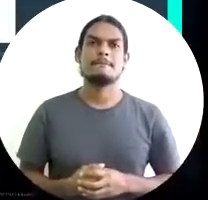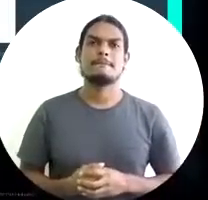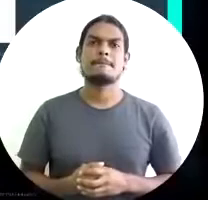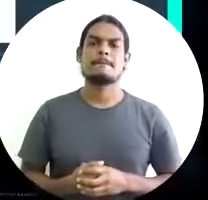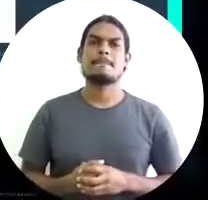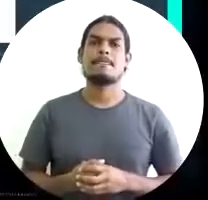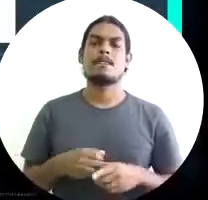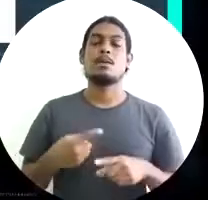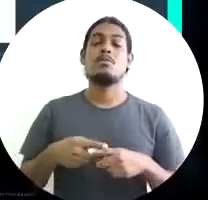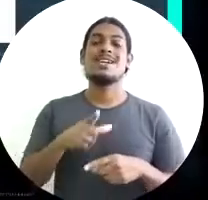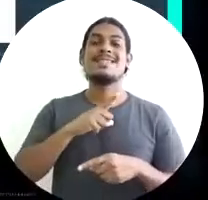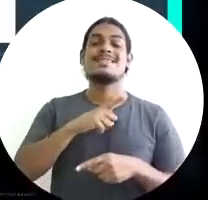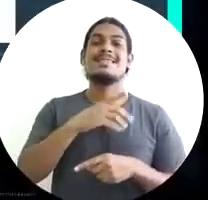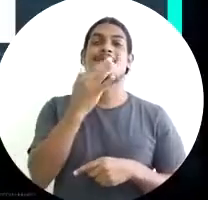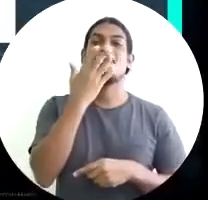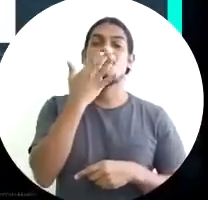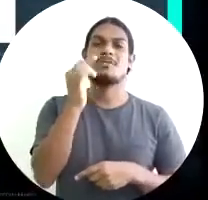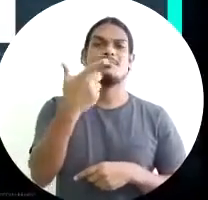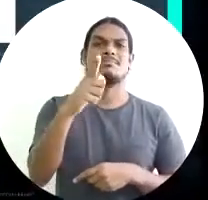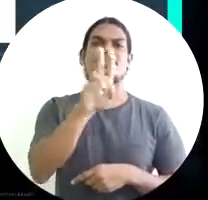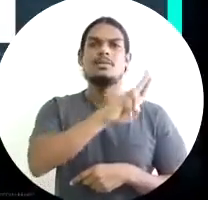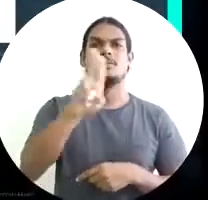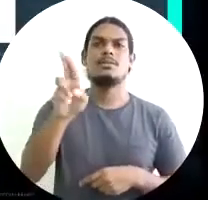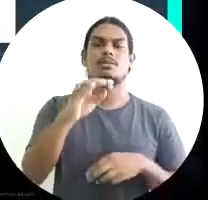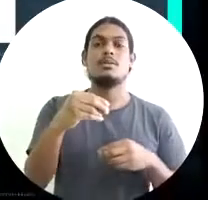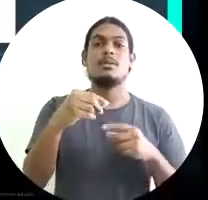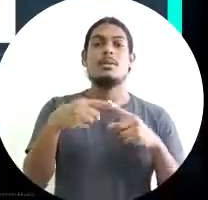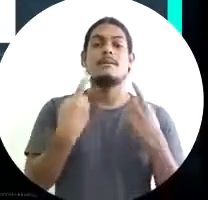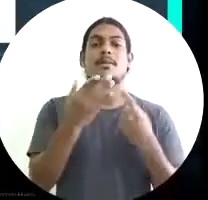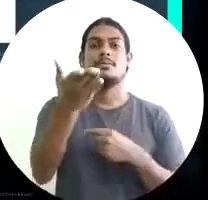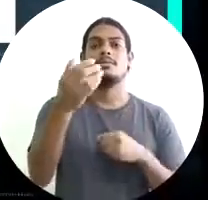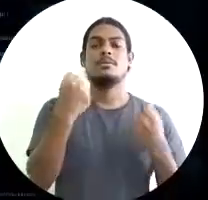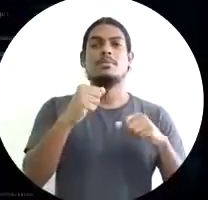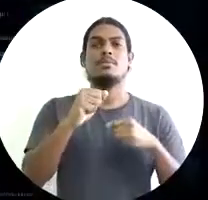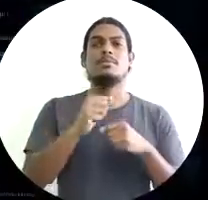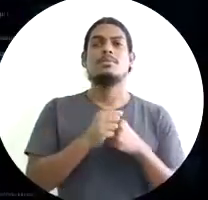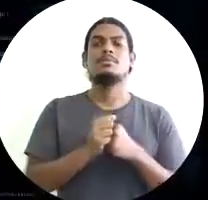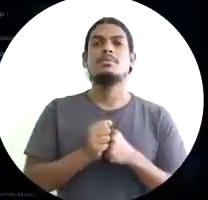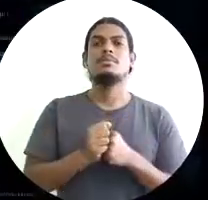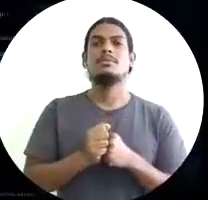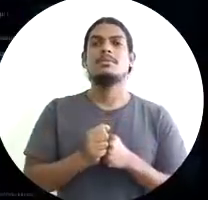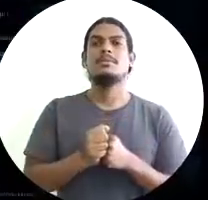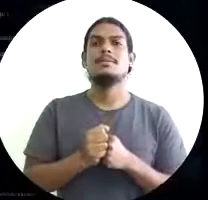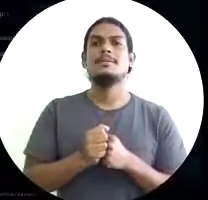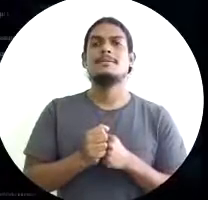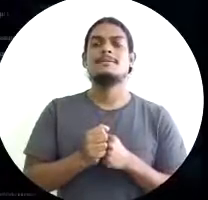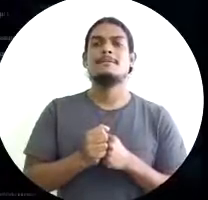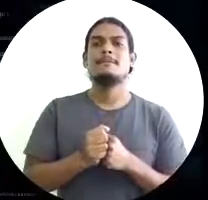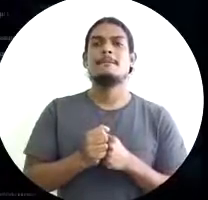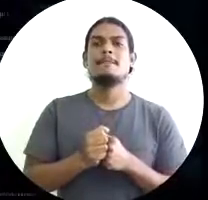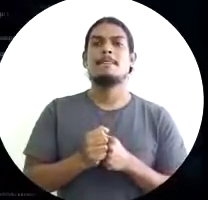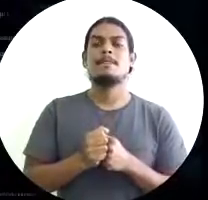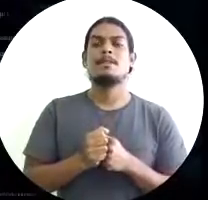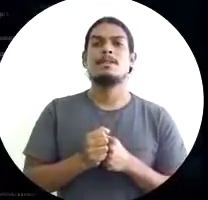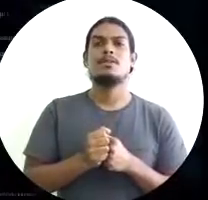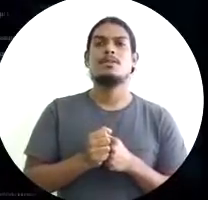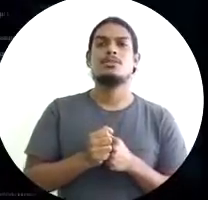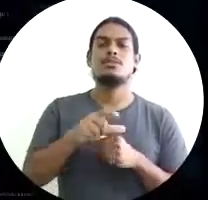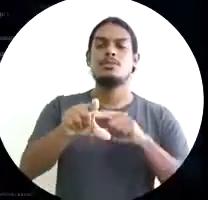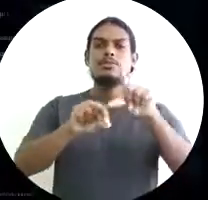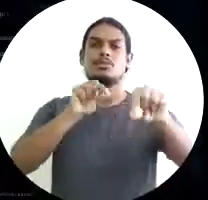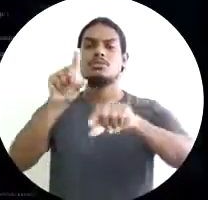as variações cromáticas elas não têm um nome. Mas você pode definir exatamente aquela cor de tonalidade,